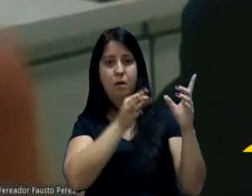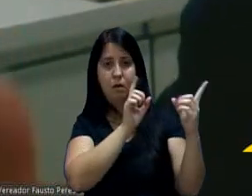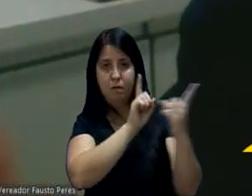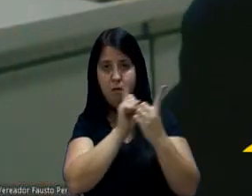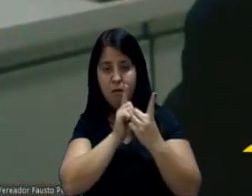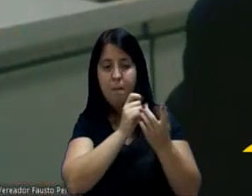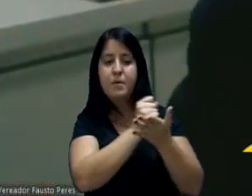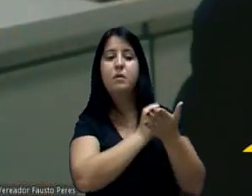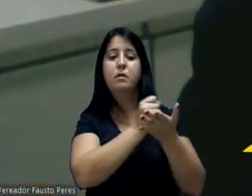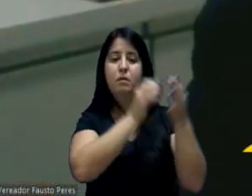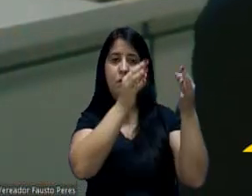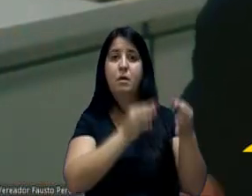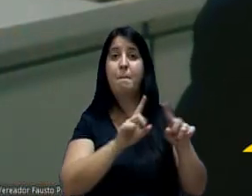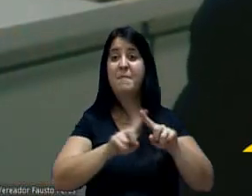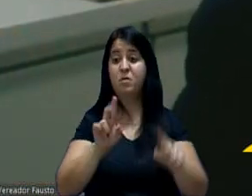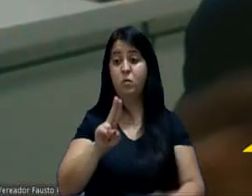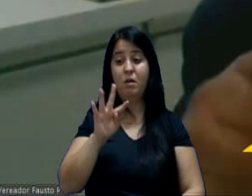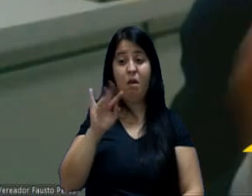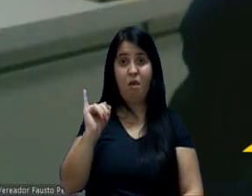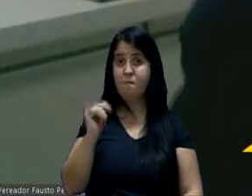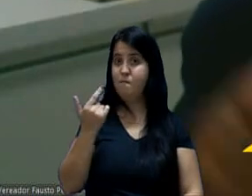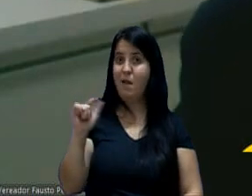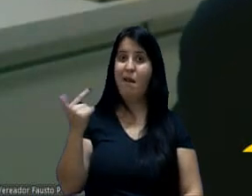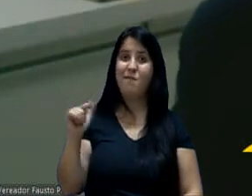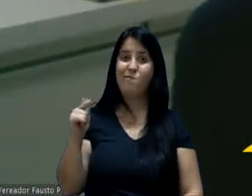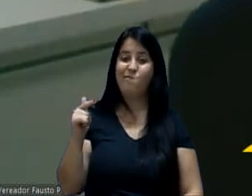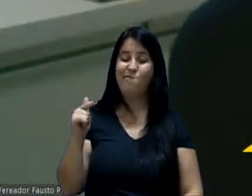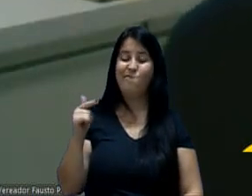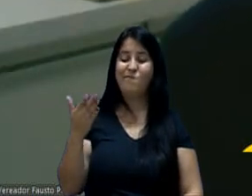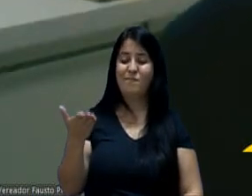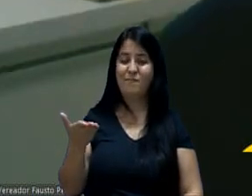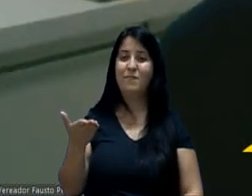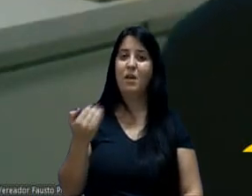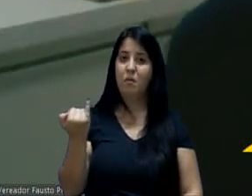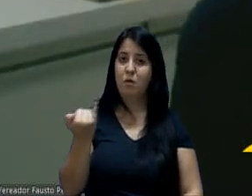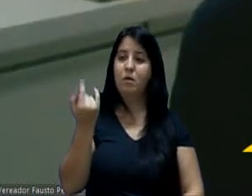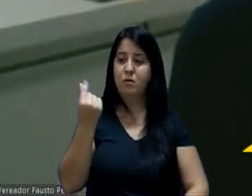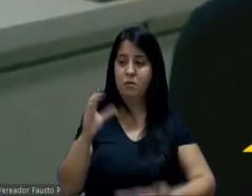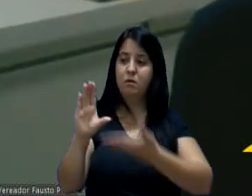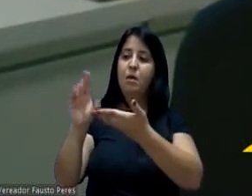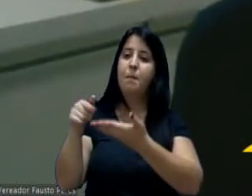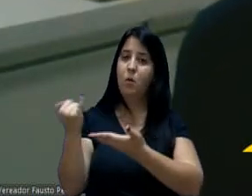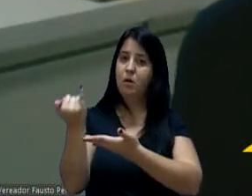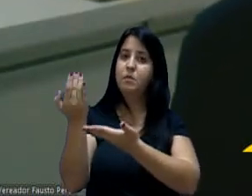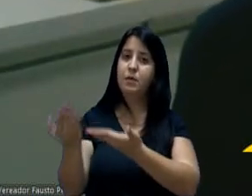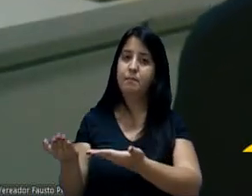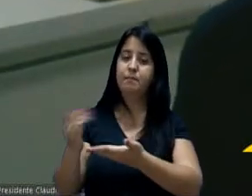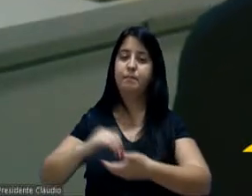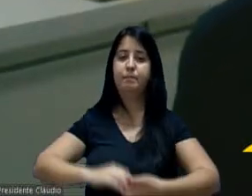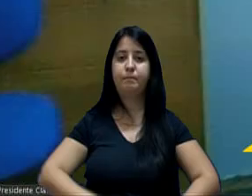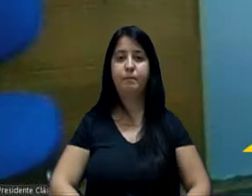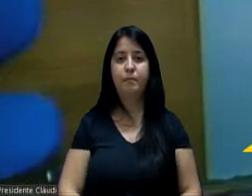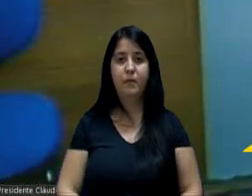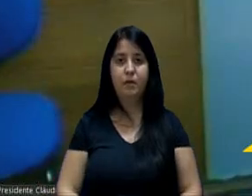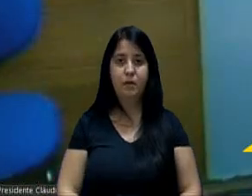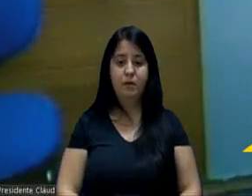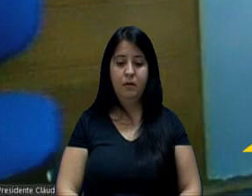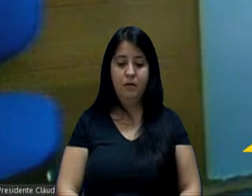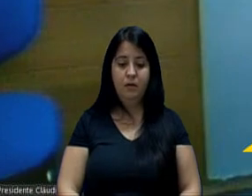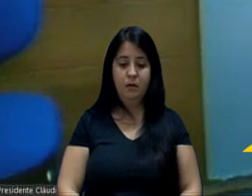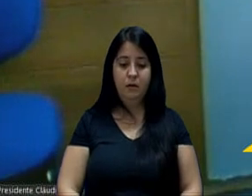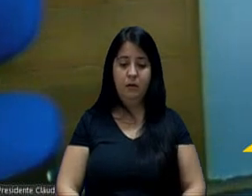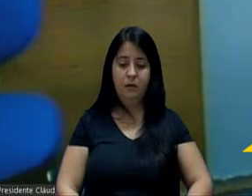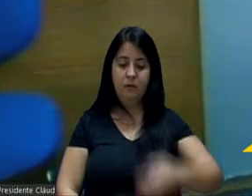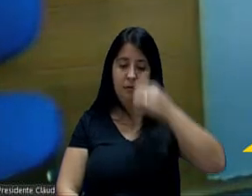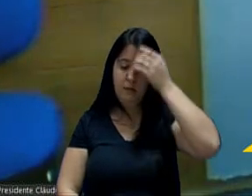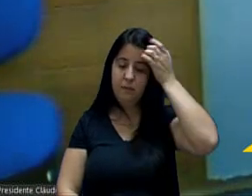está sendo atendido, mas na UTI não tem. Então, esse recurso vai ser importante para isso. Pois não, vereador Silvano? O vereador está aberto a palavra,